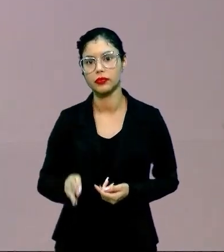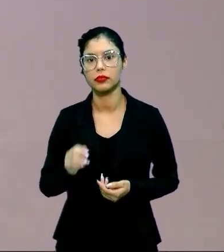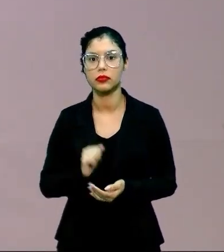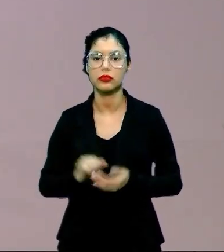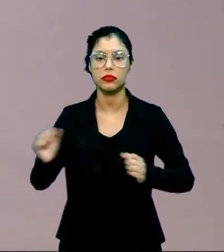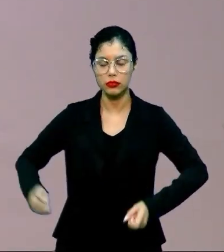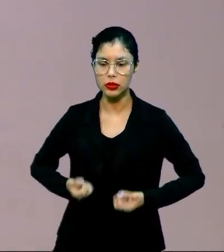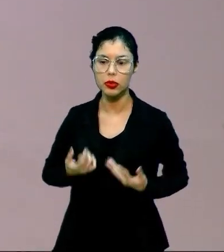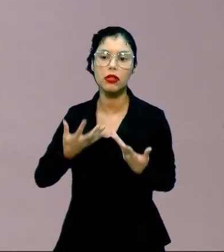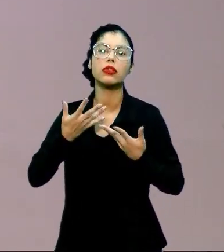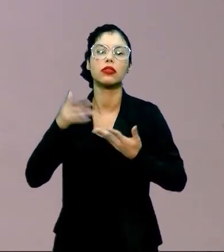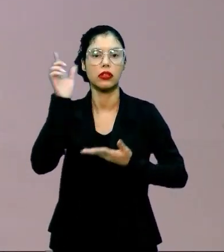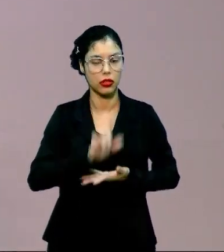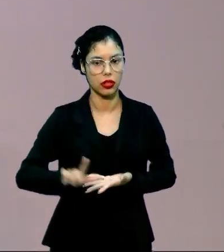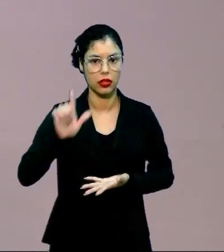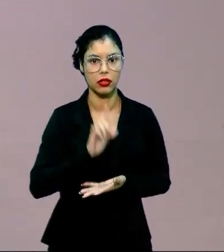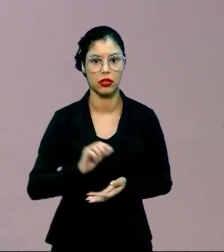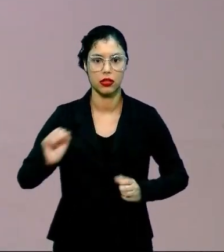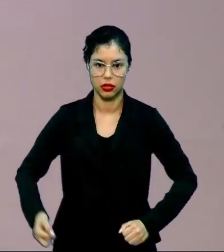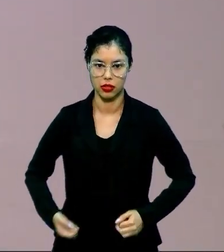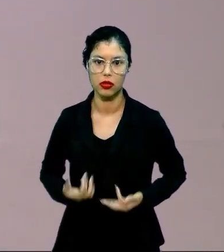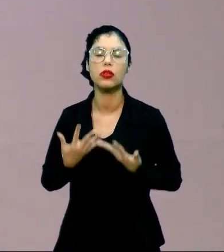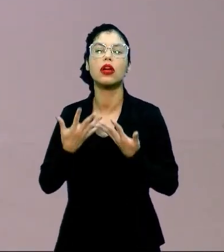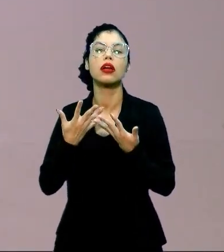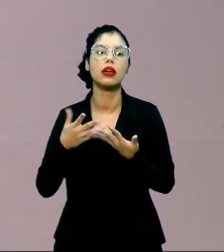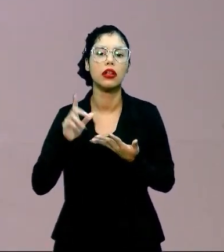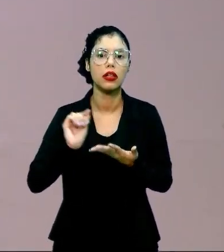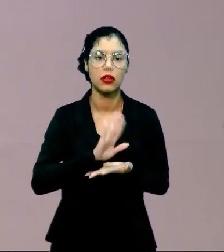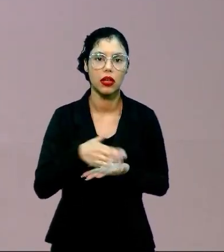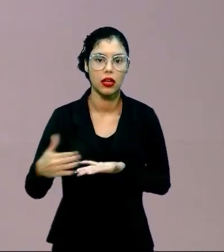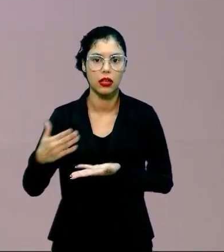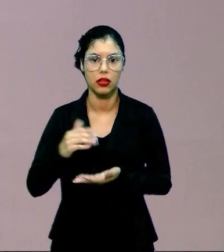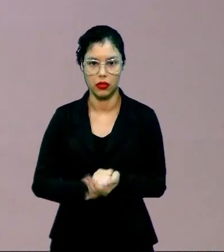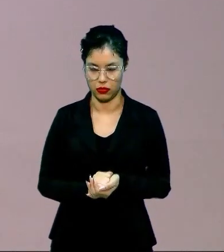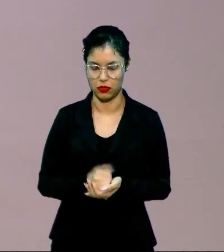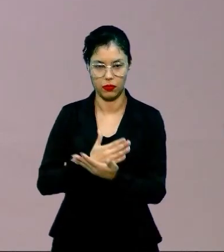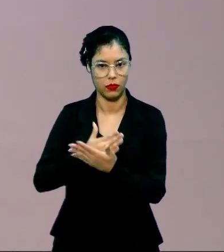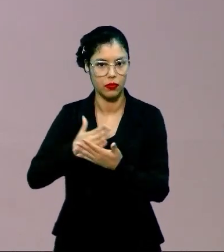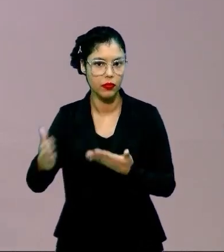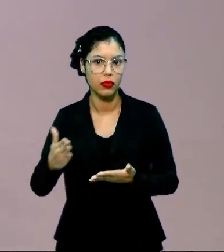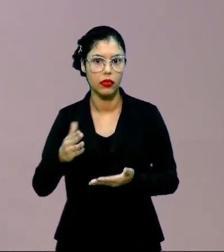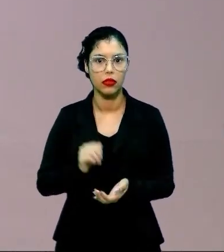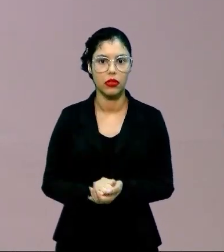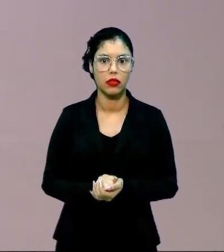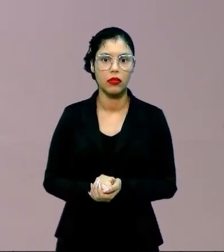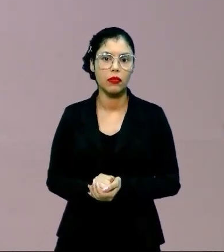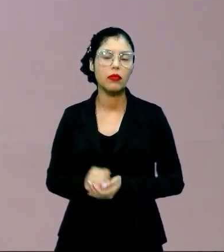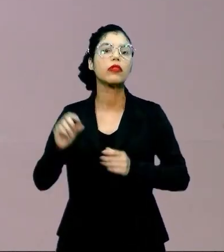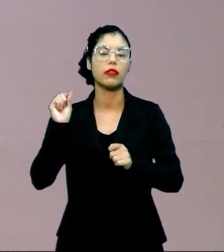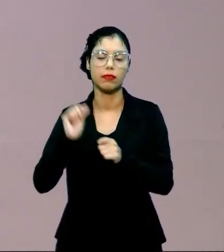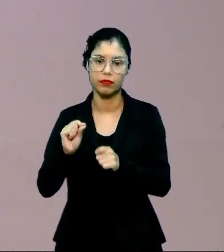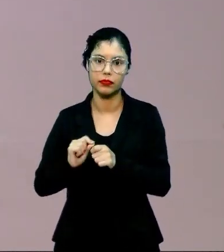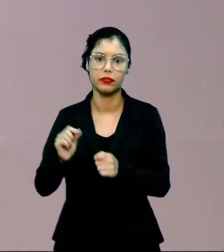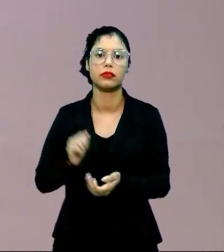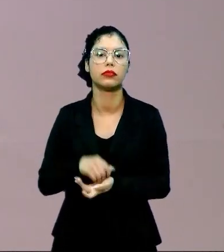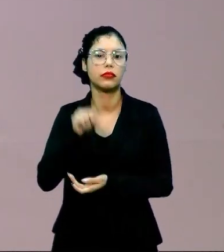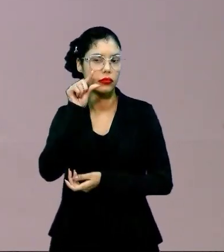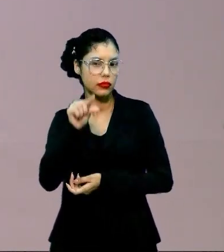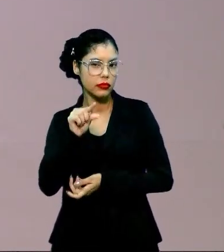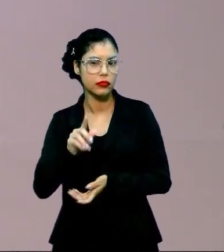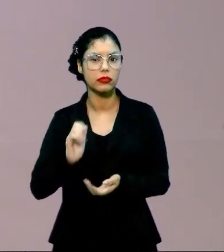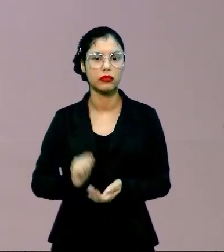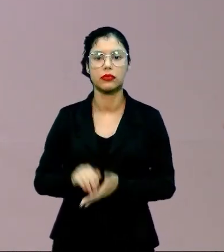uma manifestação da literatura. O que é manifestação? É quando a literatura começa ali a se formar. A gente tem